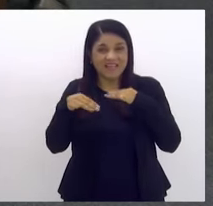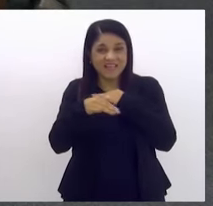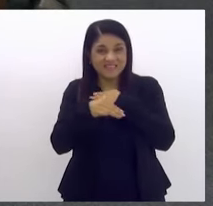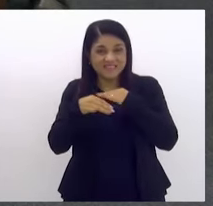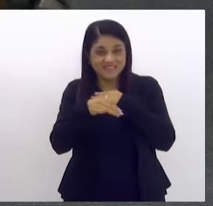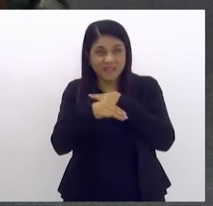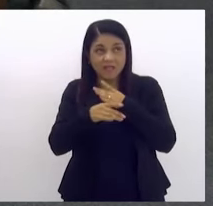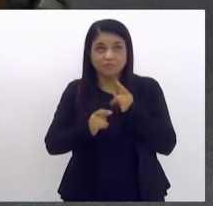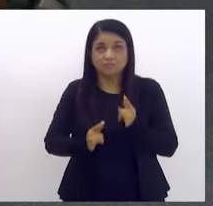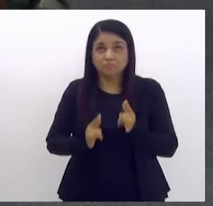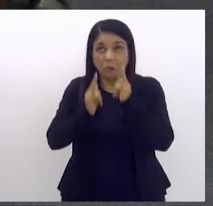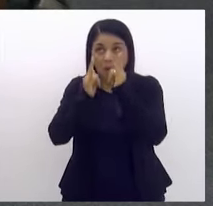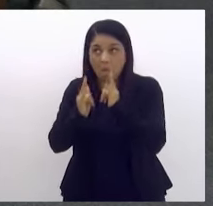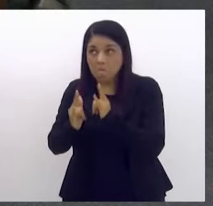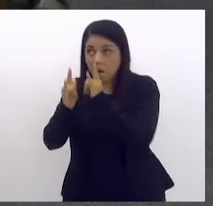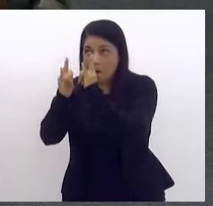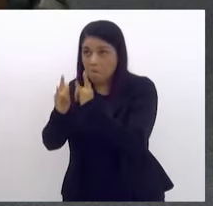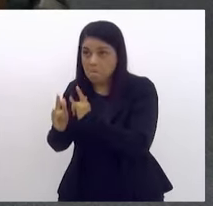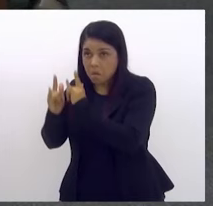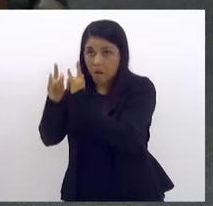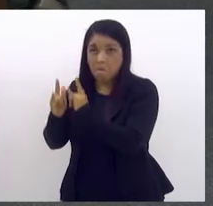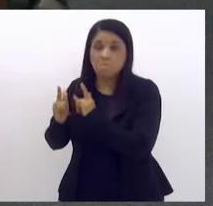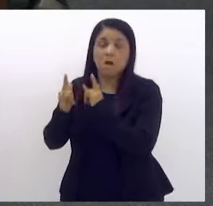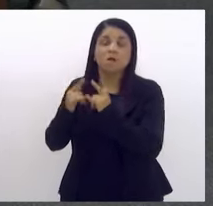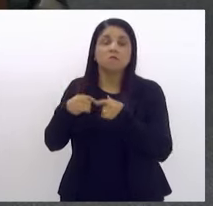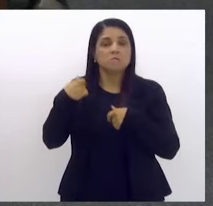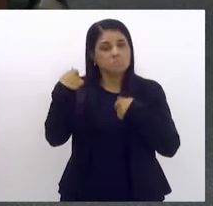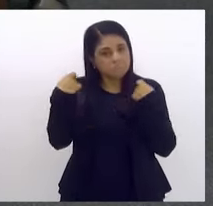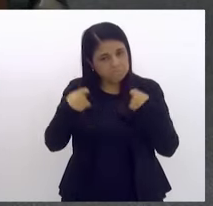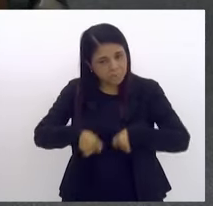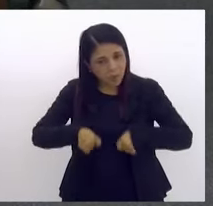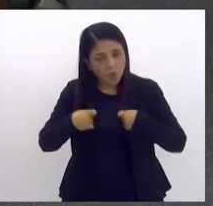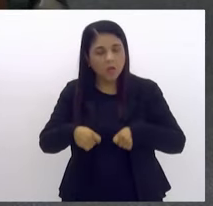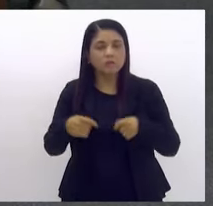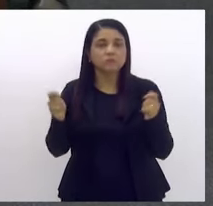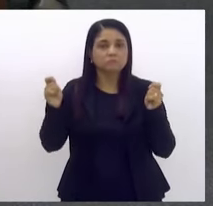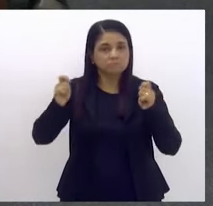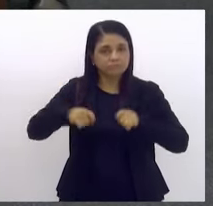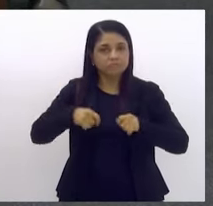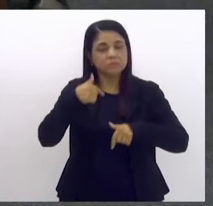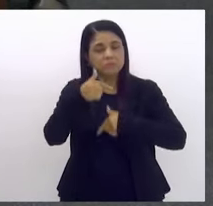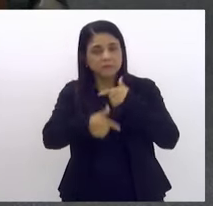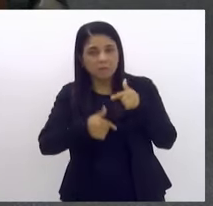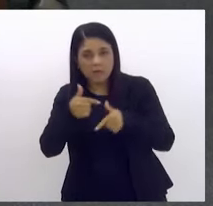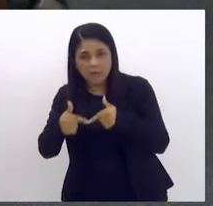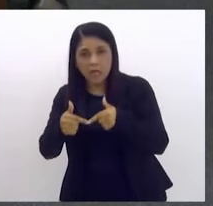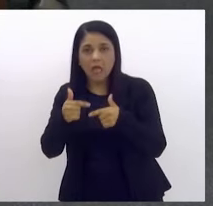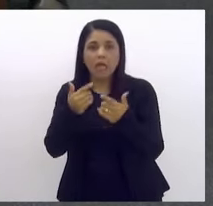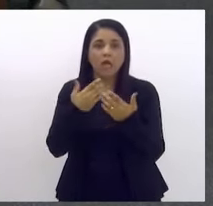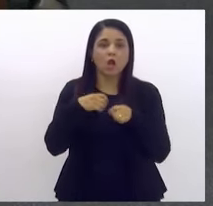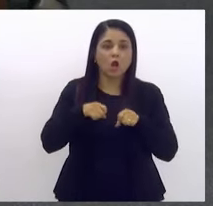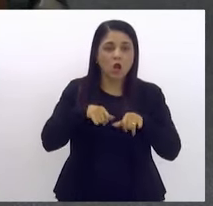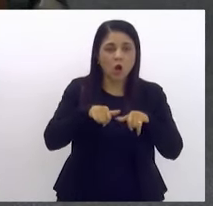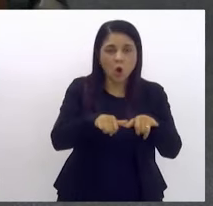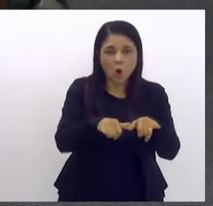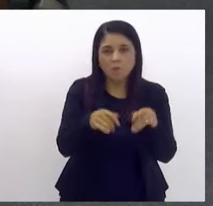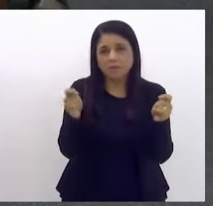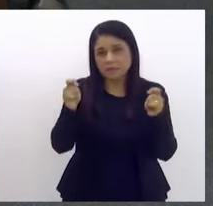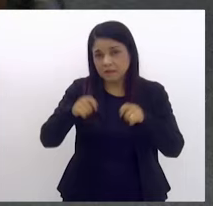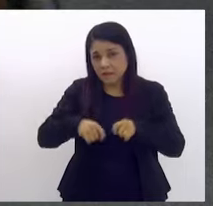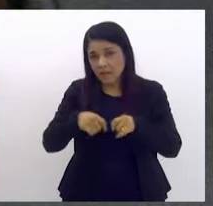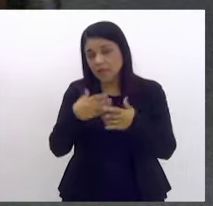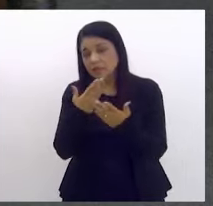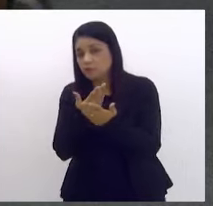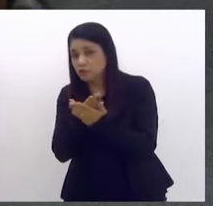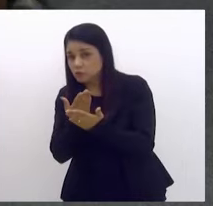verticais, em que é possível se ir trabalhar, se ir fazer compras, se ir estudar de bicicleta, e a gente